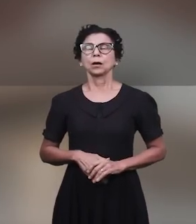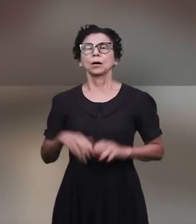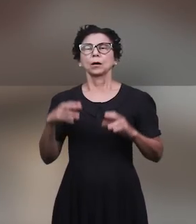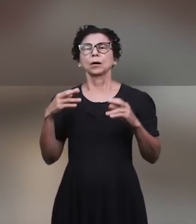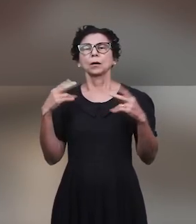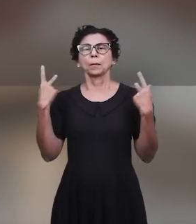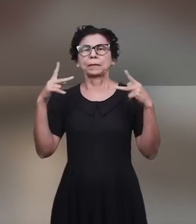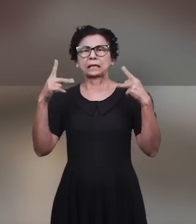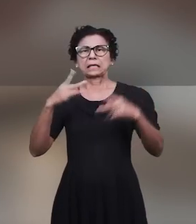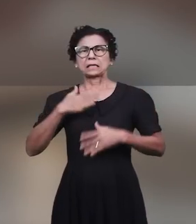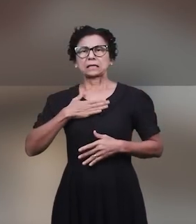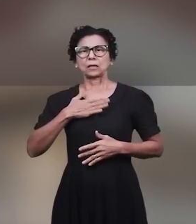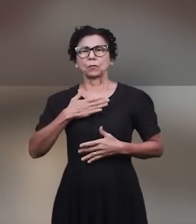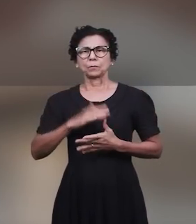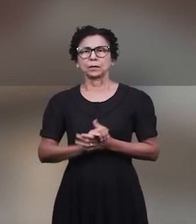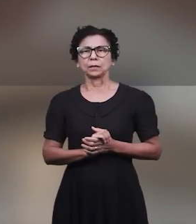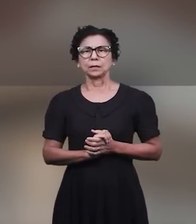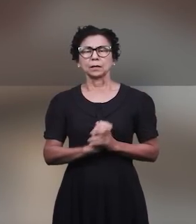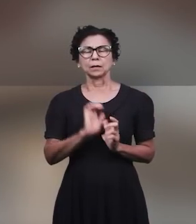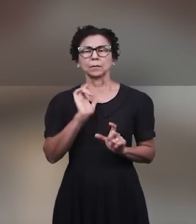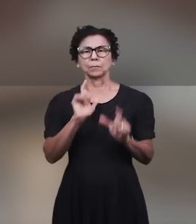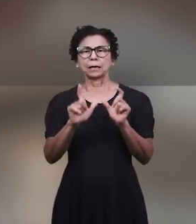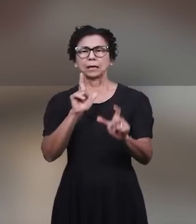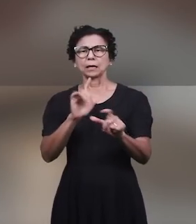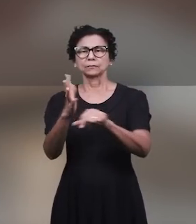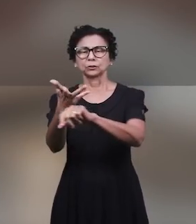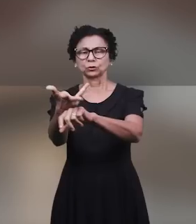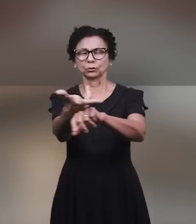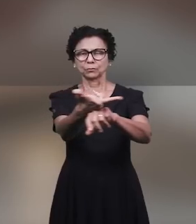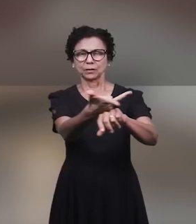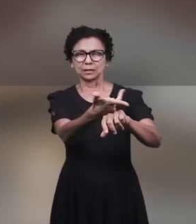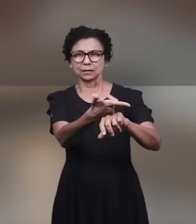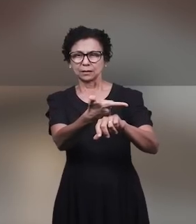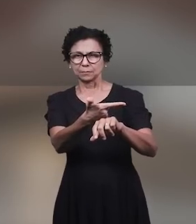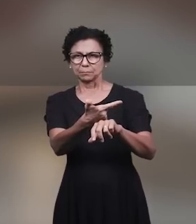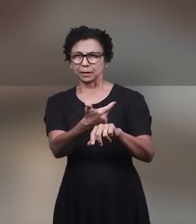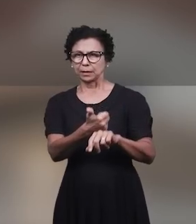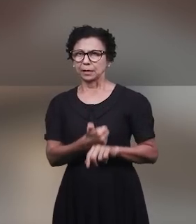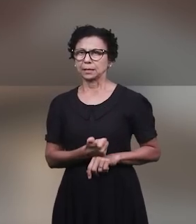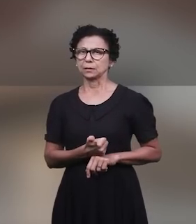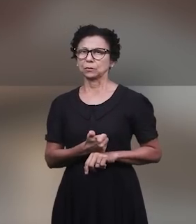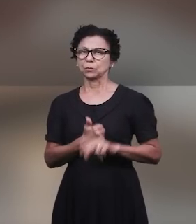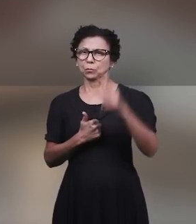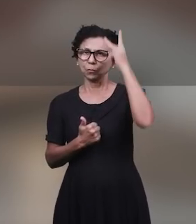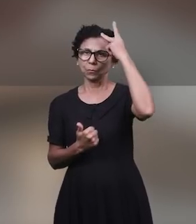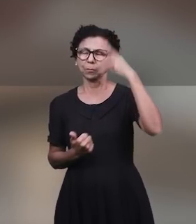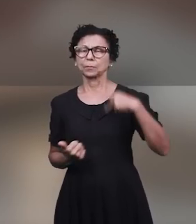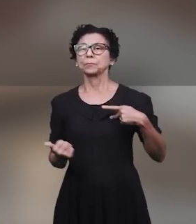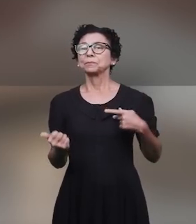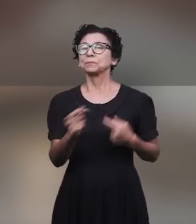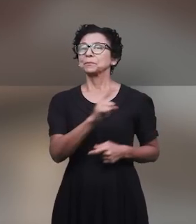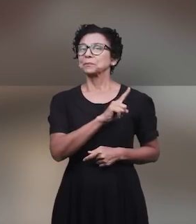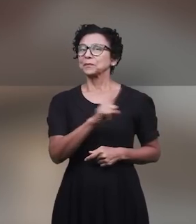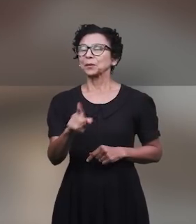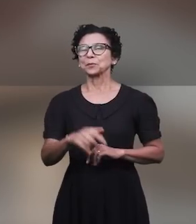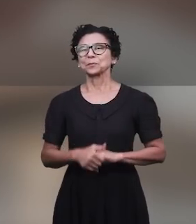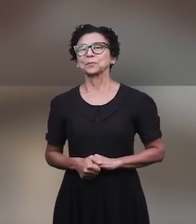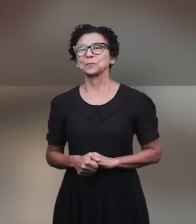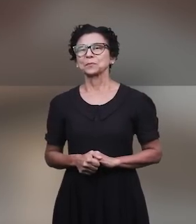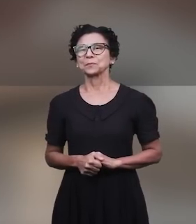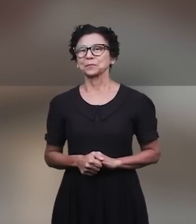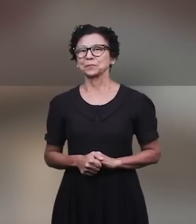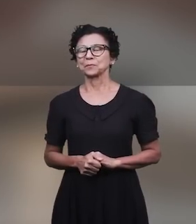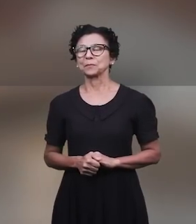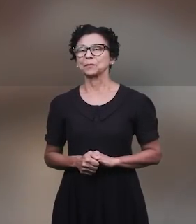pregação não consistia em palavras persuasivas de sabedoria humana, mas em demonstração do Espírito e de poder. Ou seja,